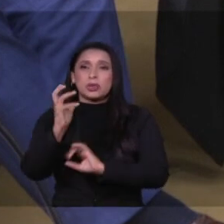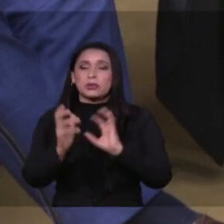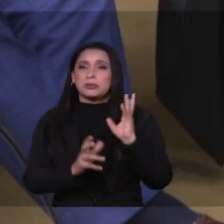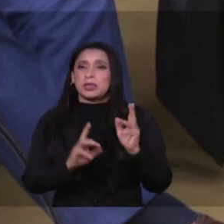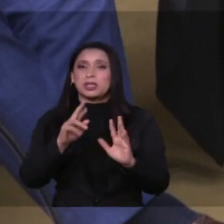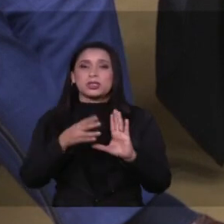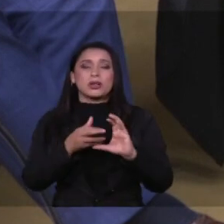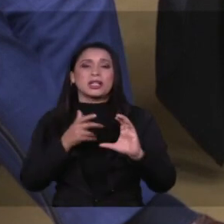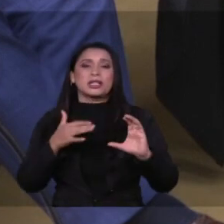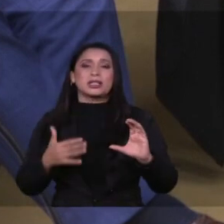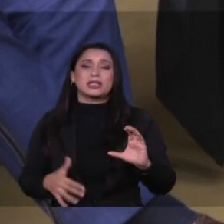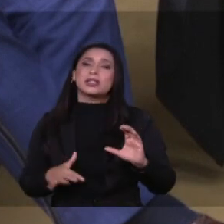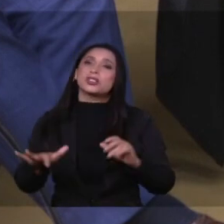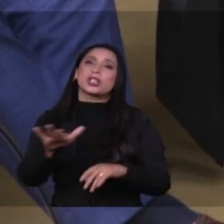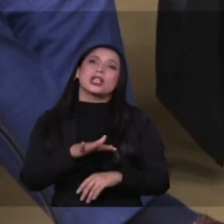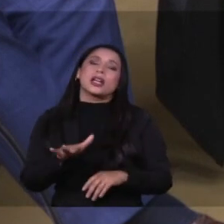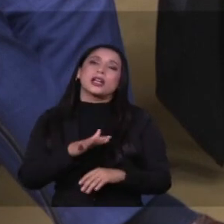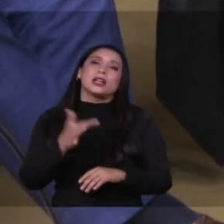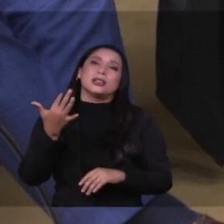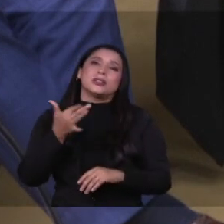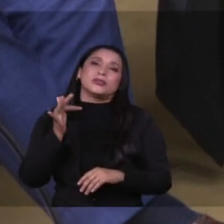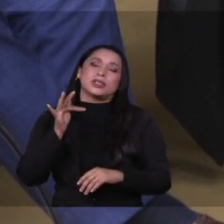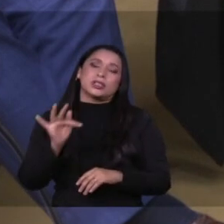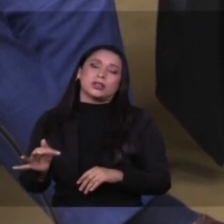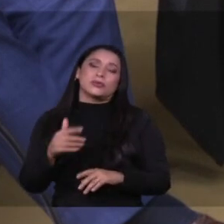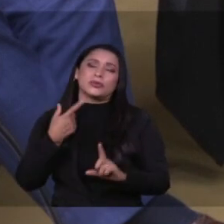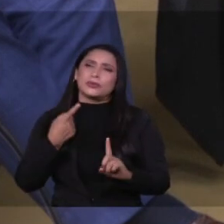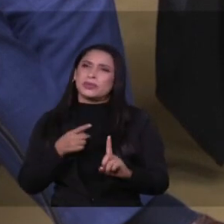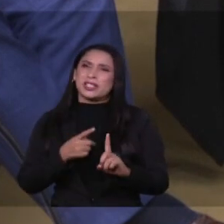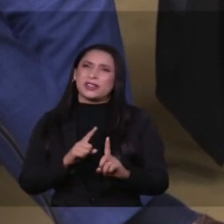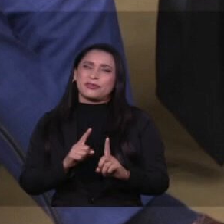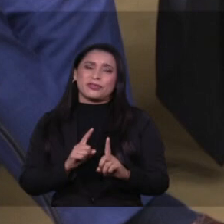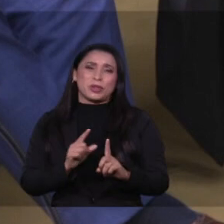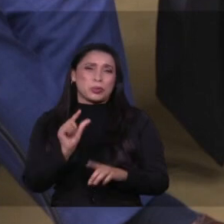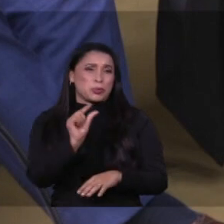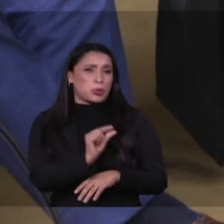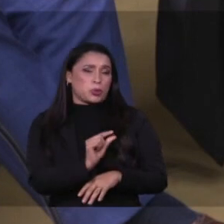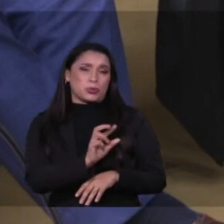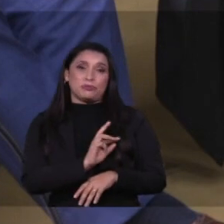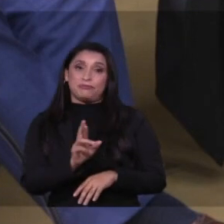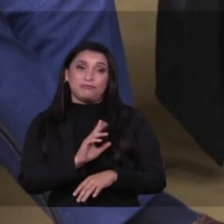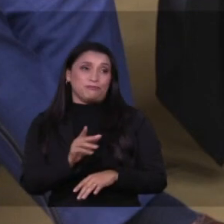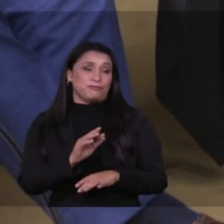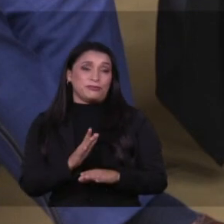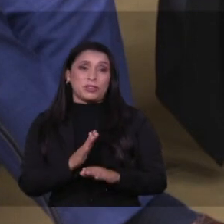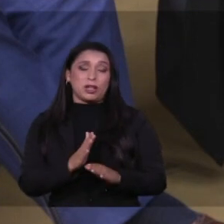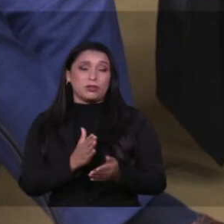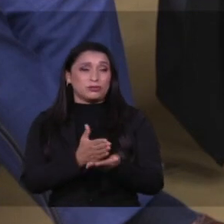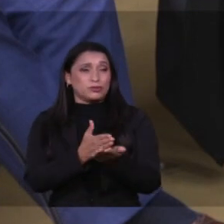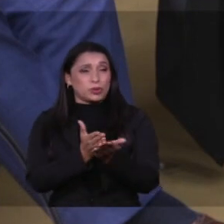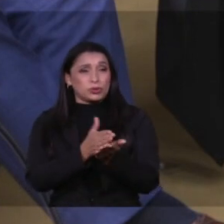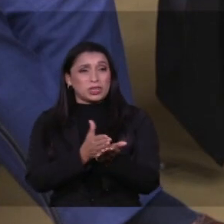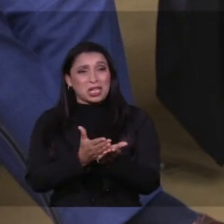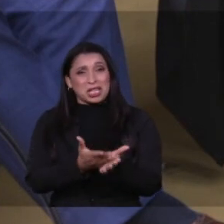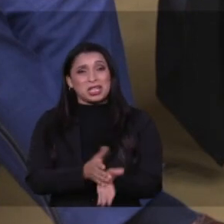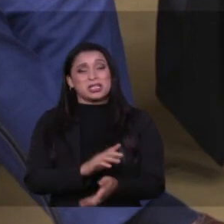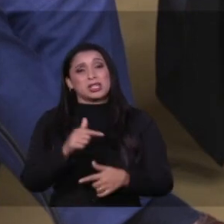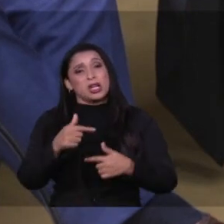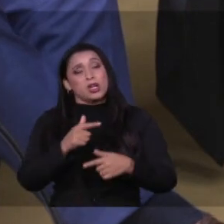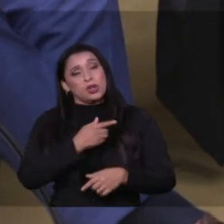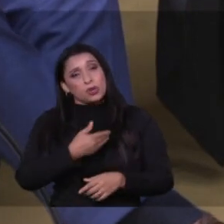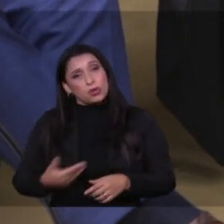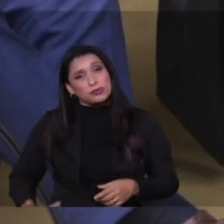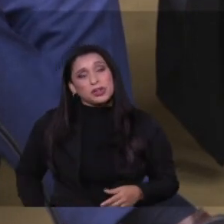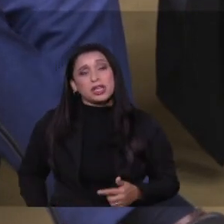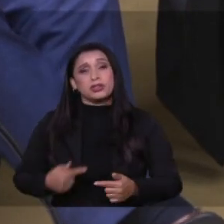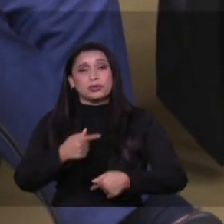atualmente caracterizado na esfera federal. Excelências, o desafio não é pequeno, ultrapassa fronteiras, governos e gerações.